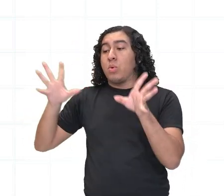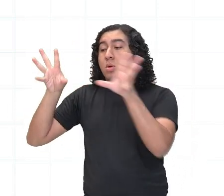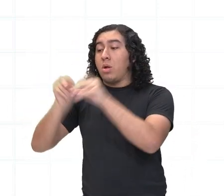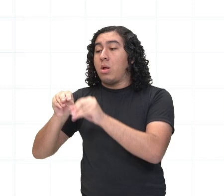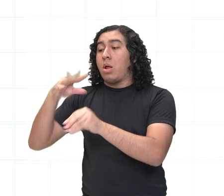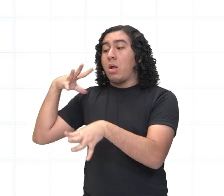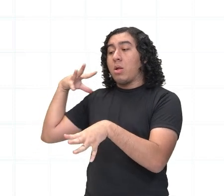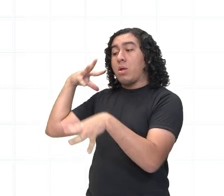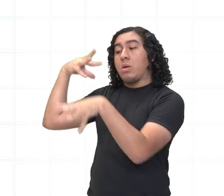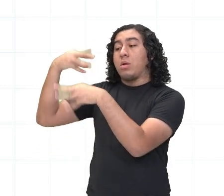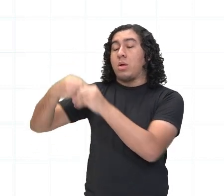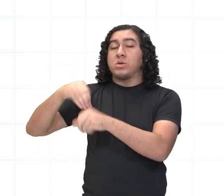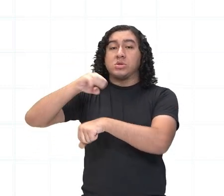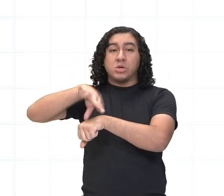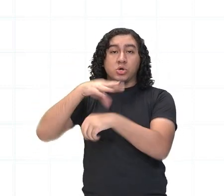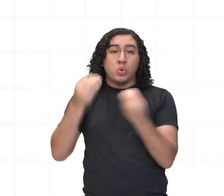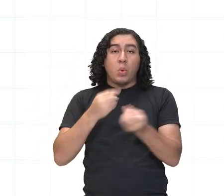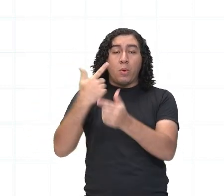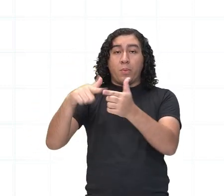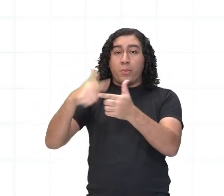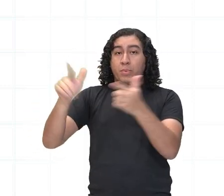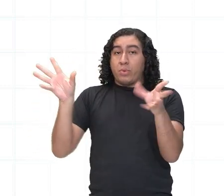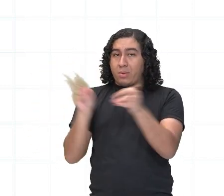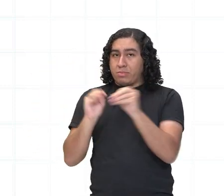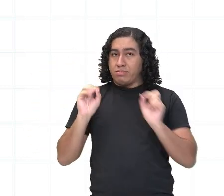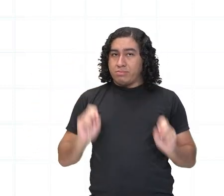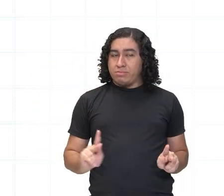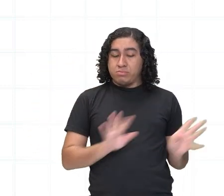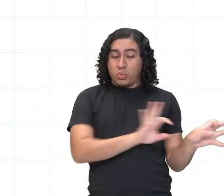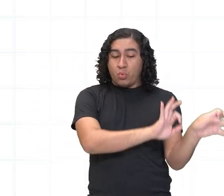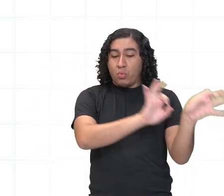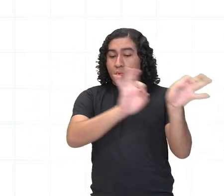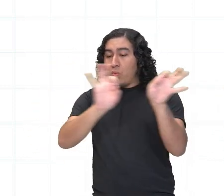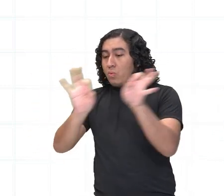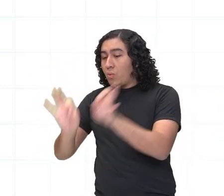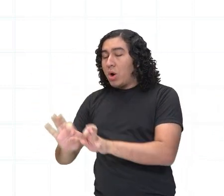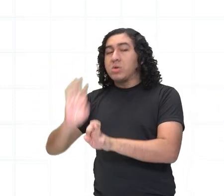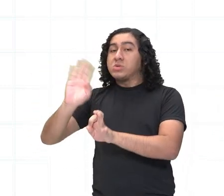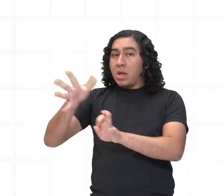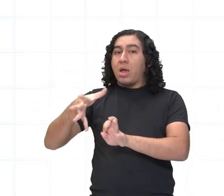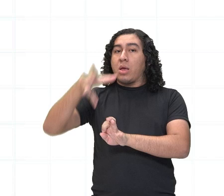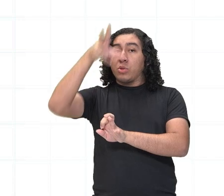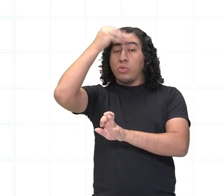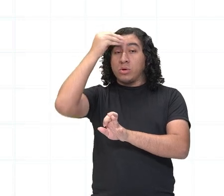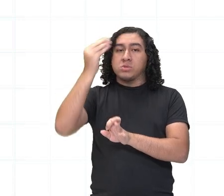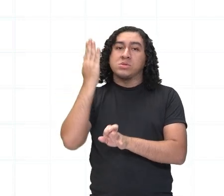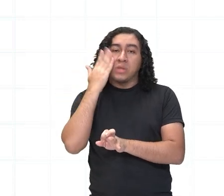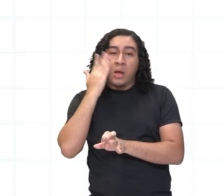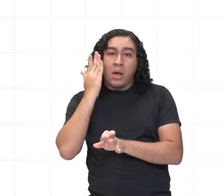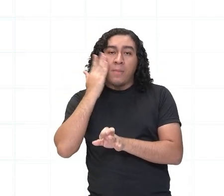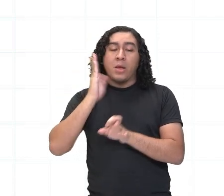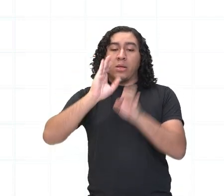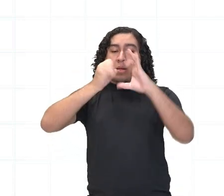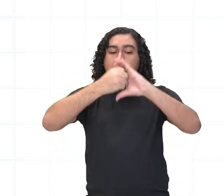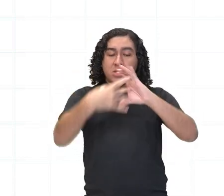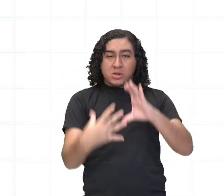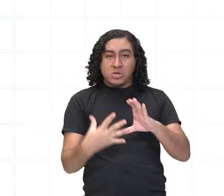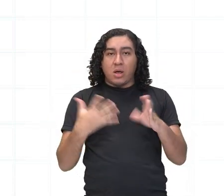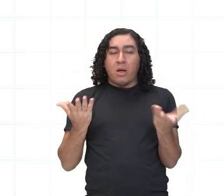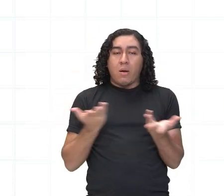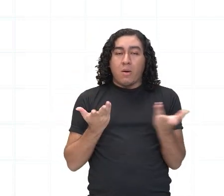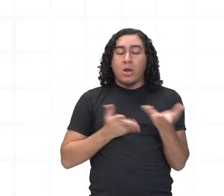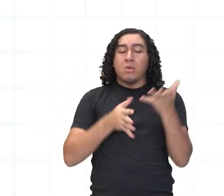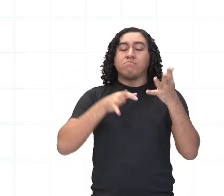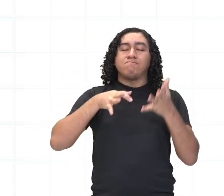reiteração e sugestões de intervenção, ok? Então, agora que nós sabemos destes elementos, vamos observar